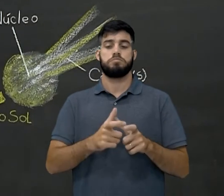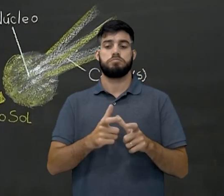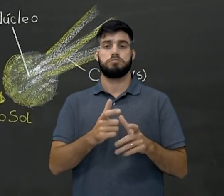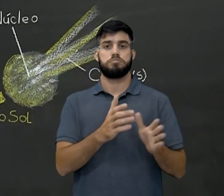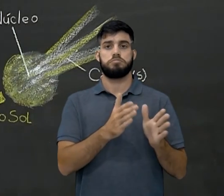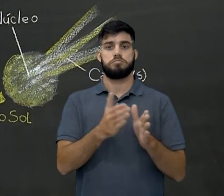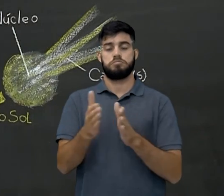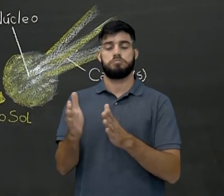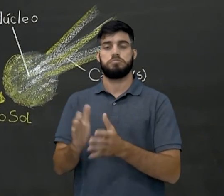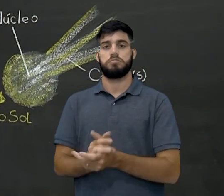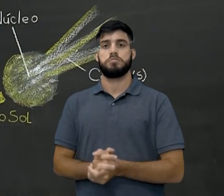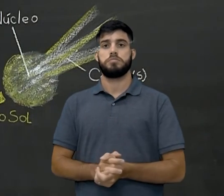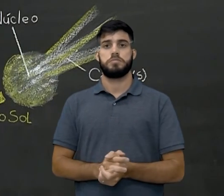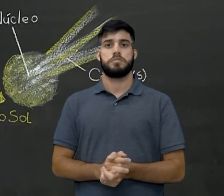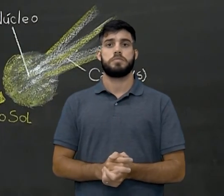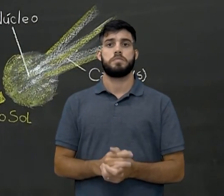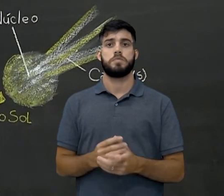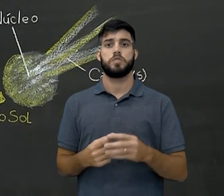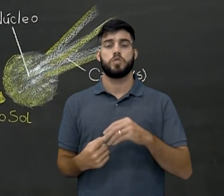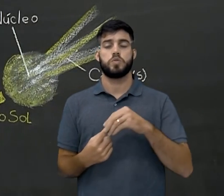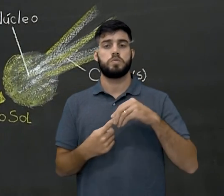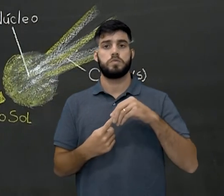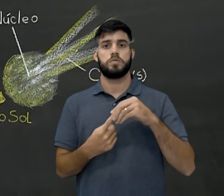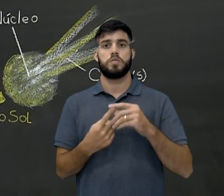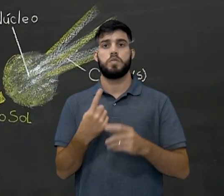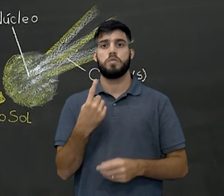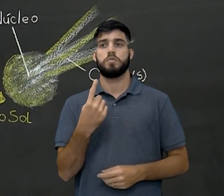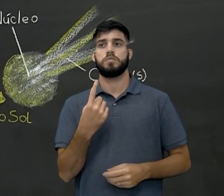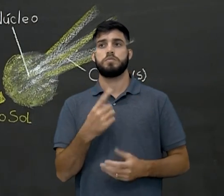grande universo, apenas em uma das